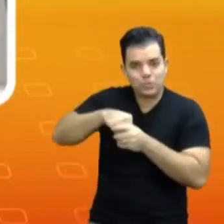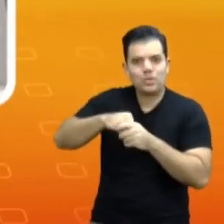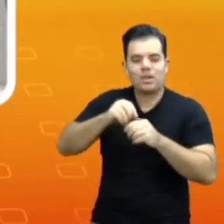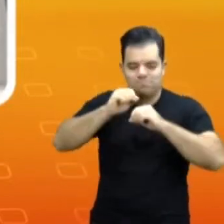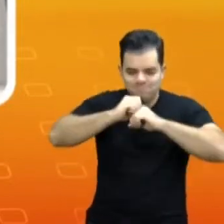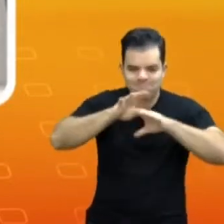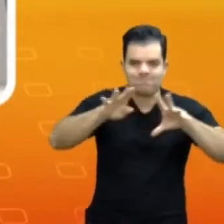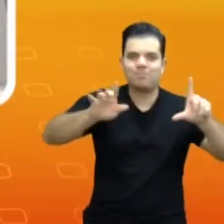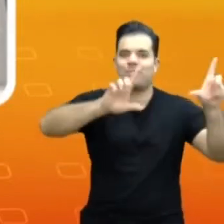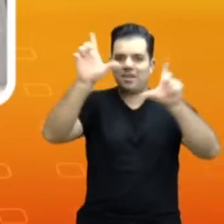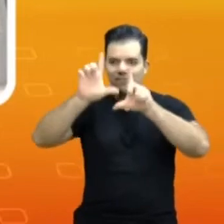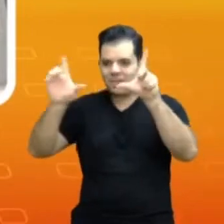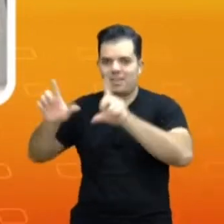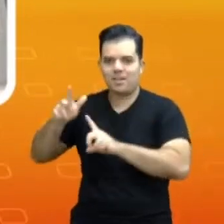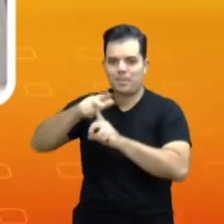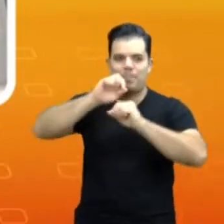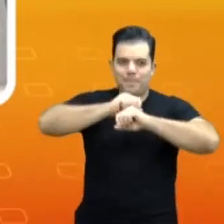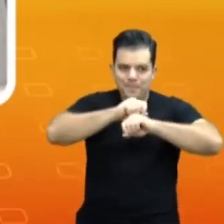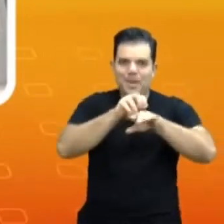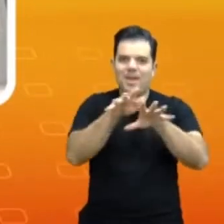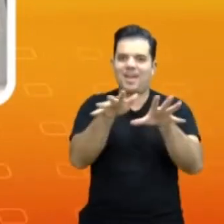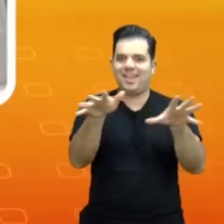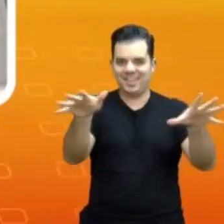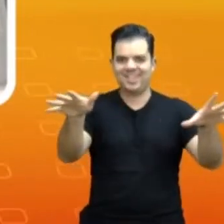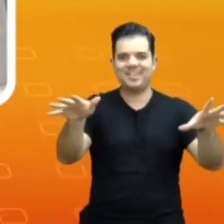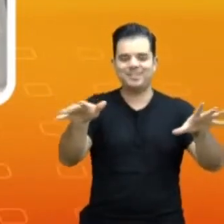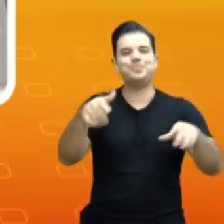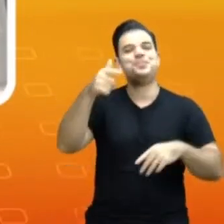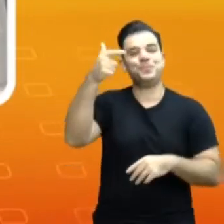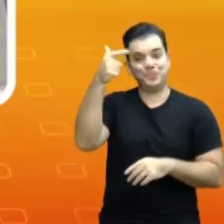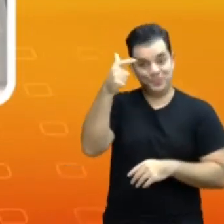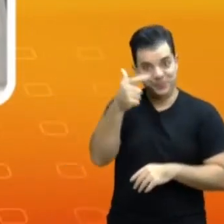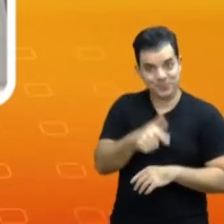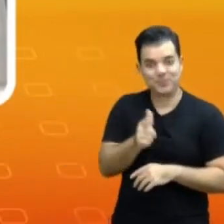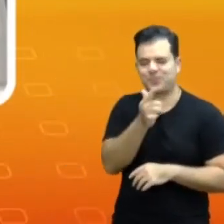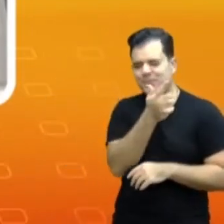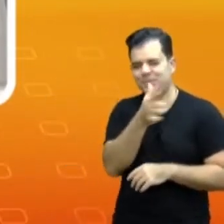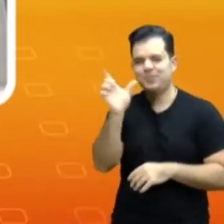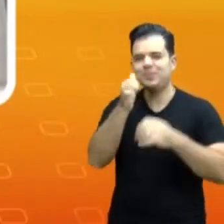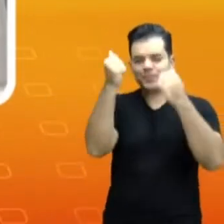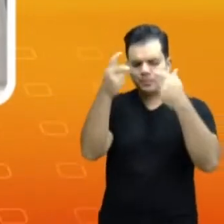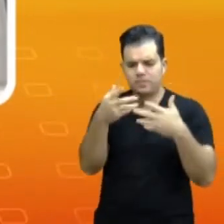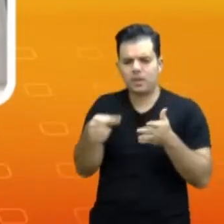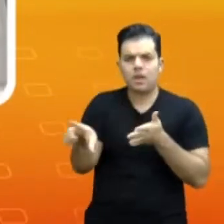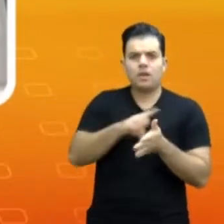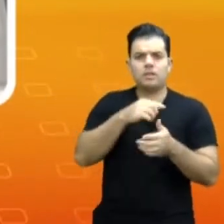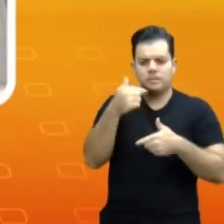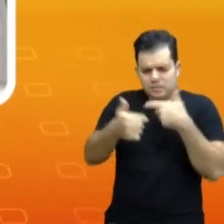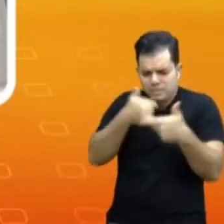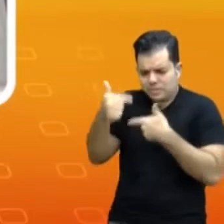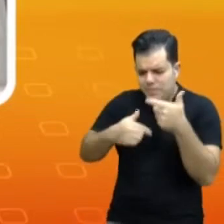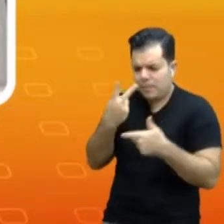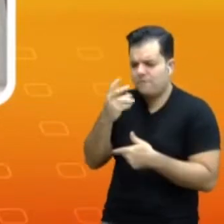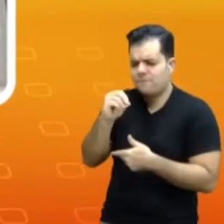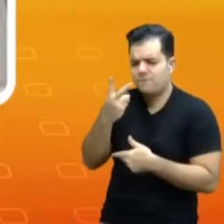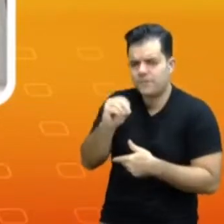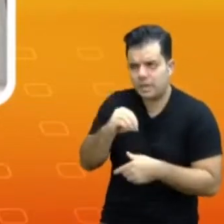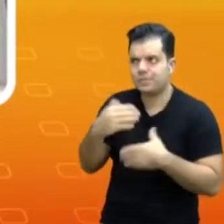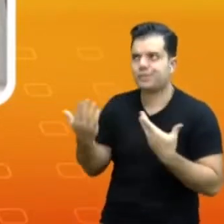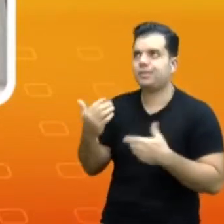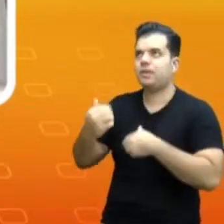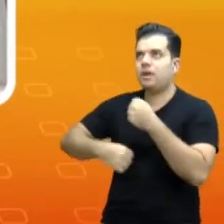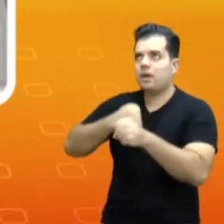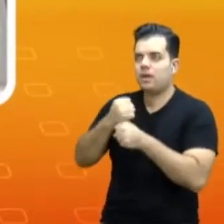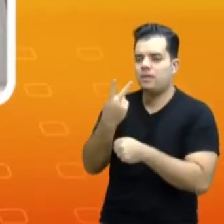exibição. As questões de como, como a gente trabalhou ao longo de 2020, 2021,